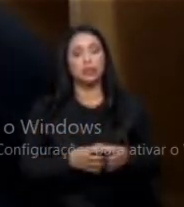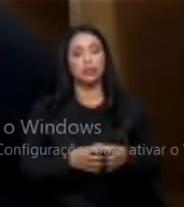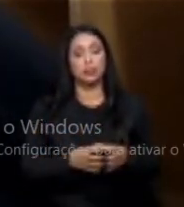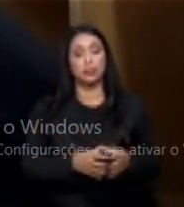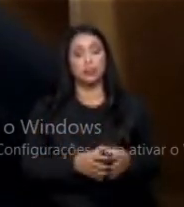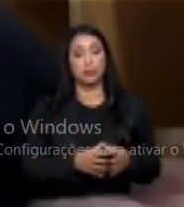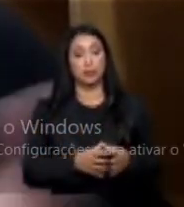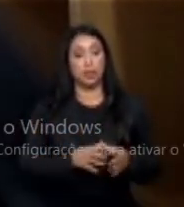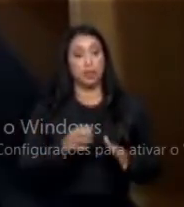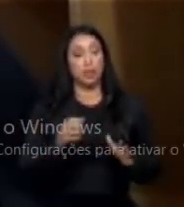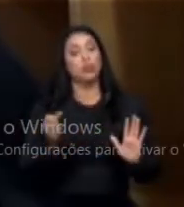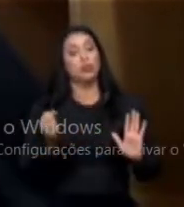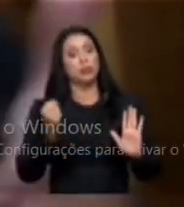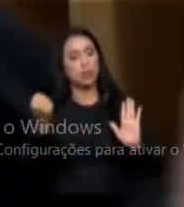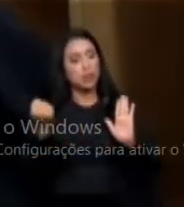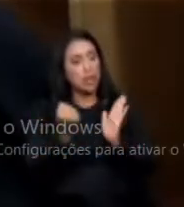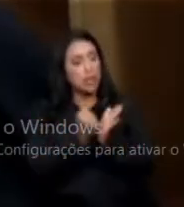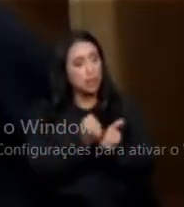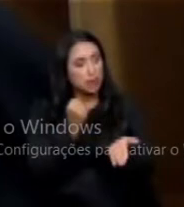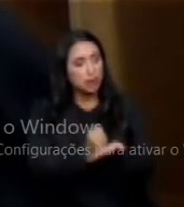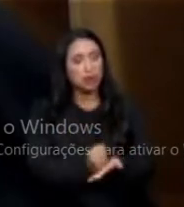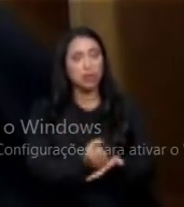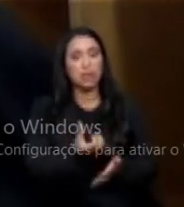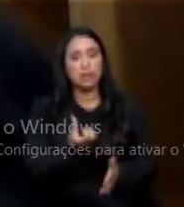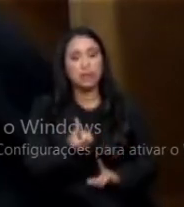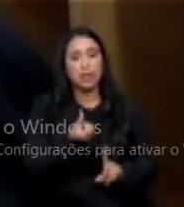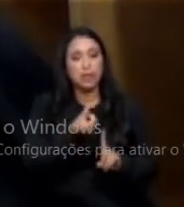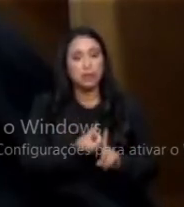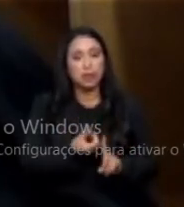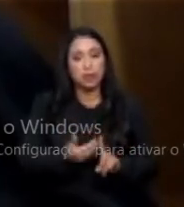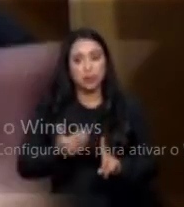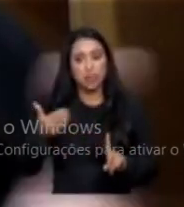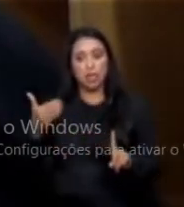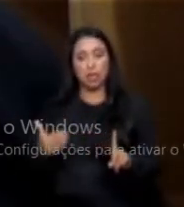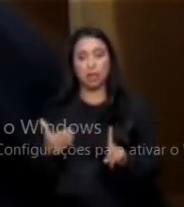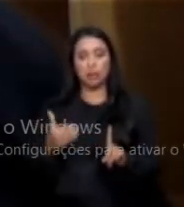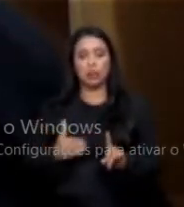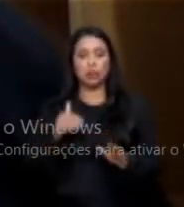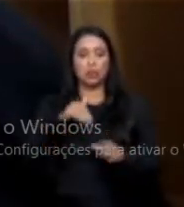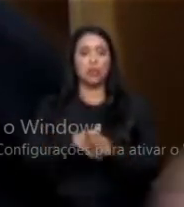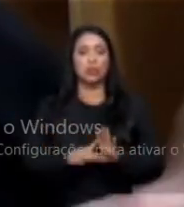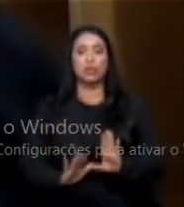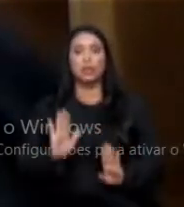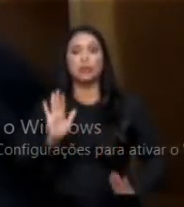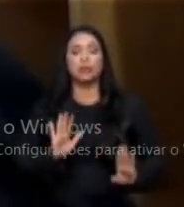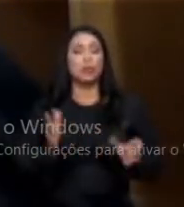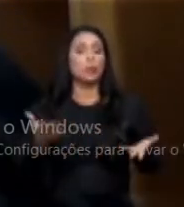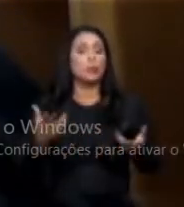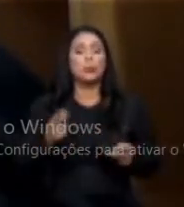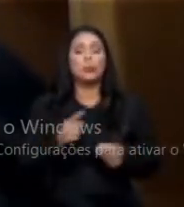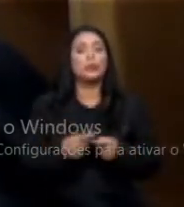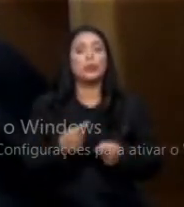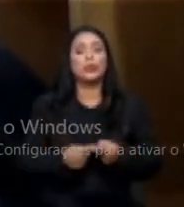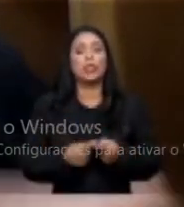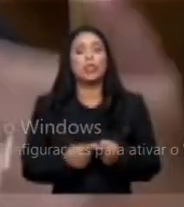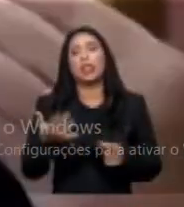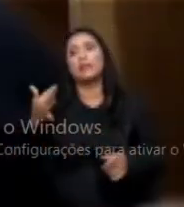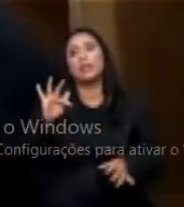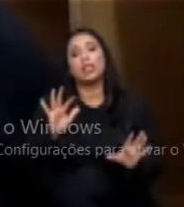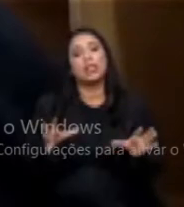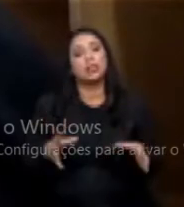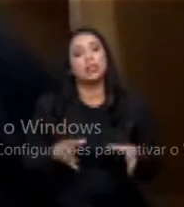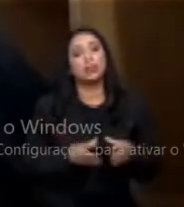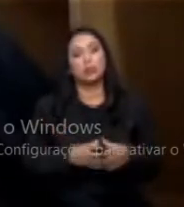estar registrados e existentes 6 meses antes das eleições, por que federações não devem ter esta mesma